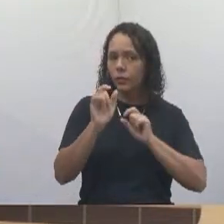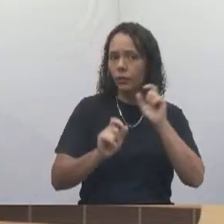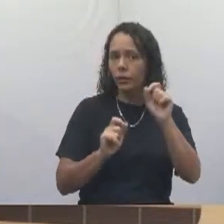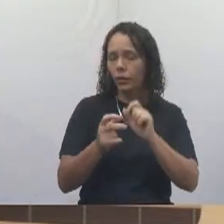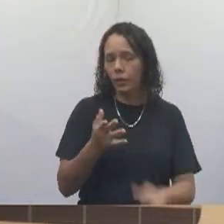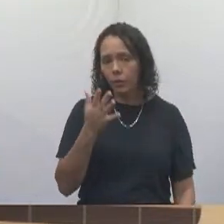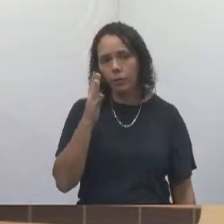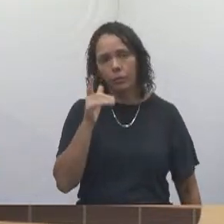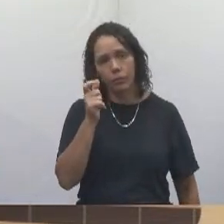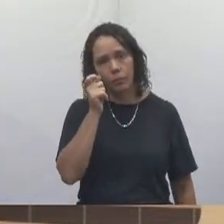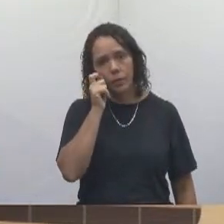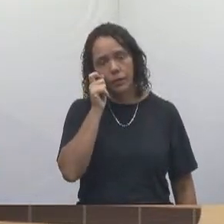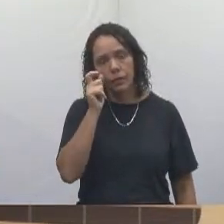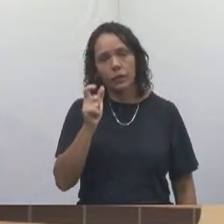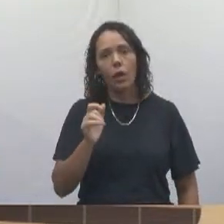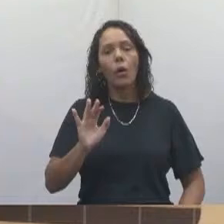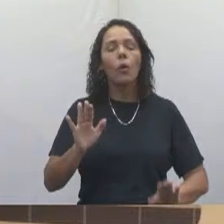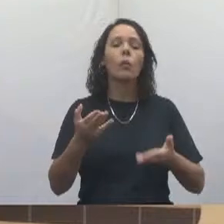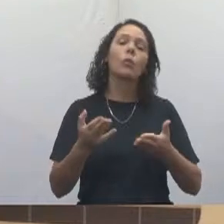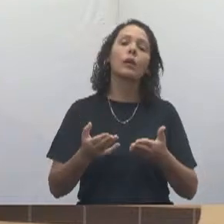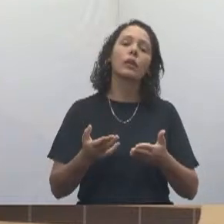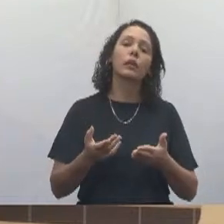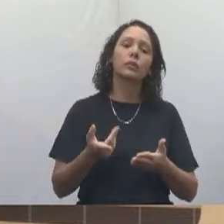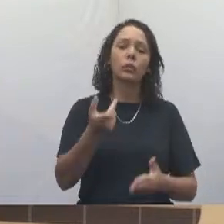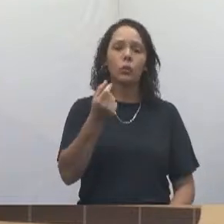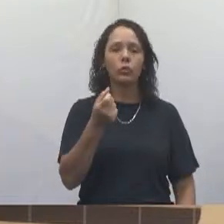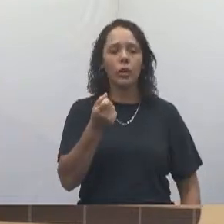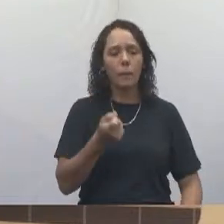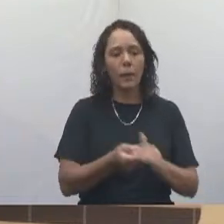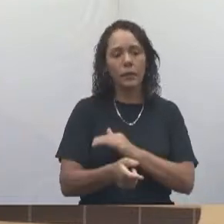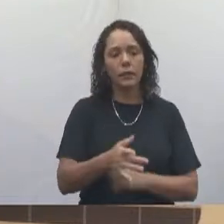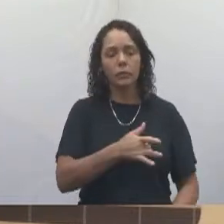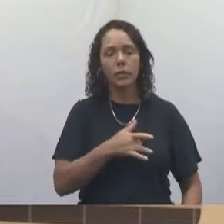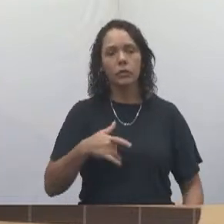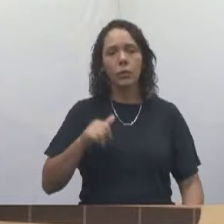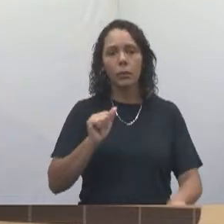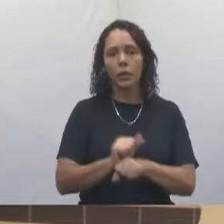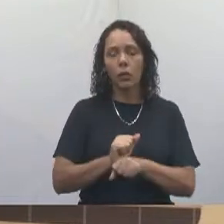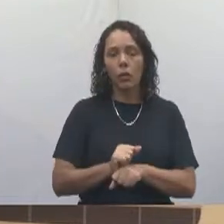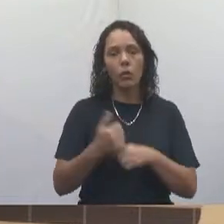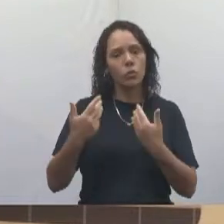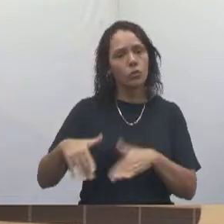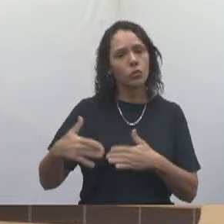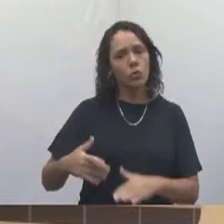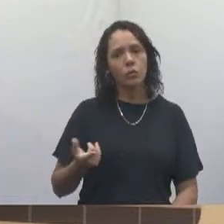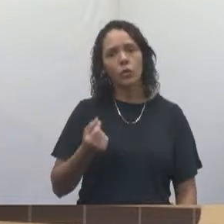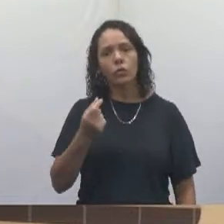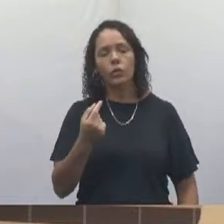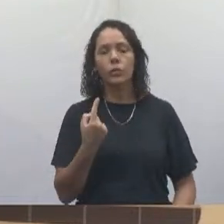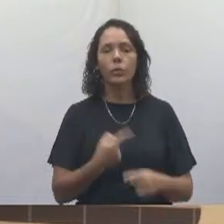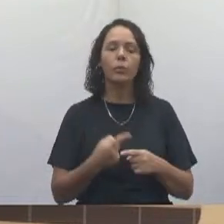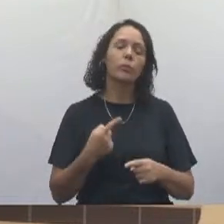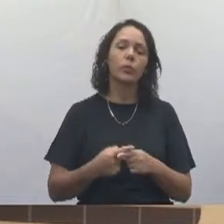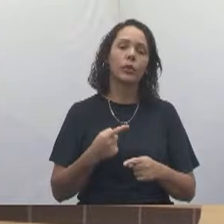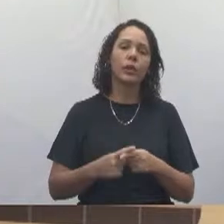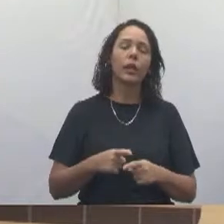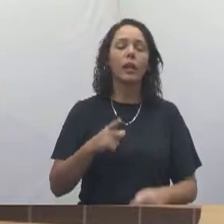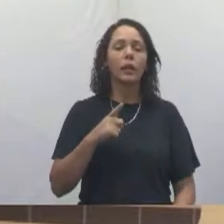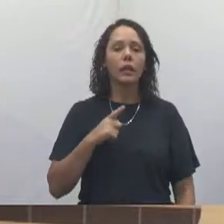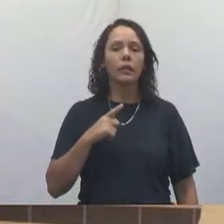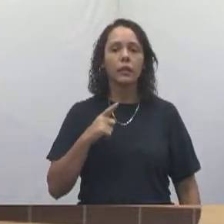Veja, quando houve o congelamento dos recursos da saúde, foi sobrando dinheiro, porque o recurso foi corrigido pela